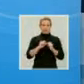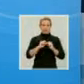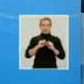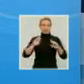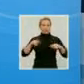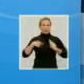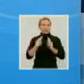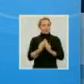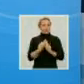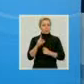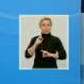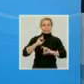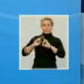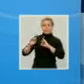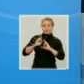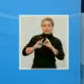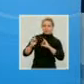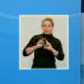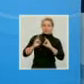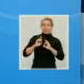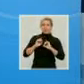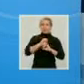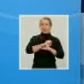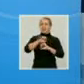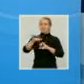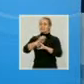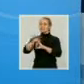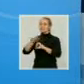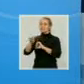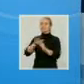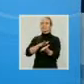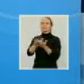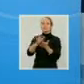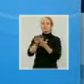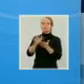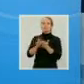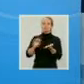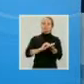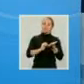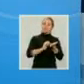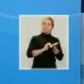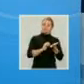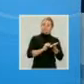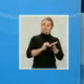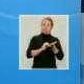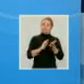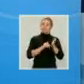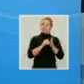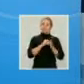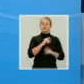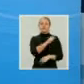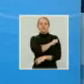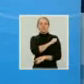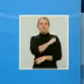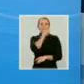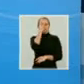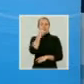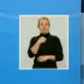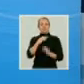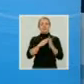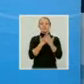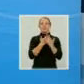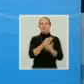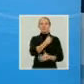para discutir a produção e a distribuição de livros didáticos em braile para alunos com deficiência visual das